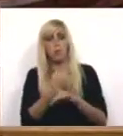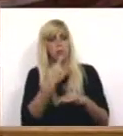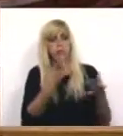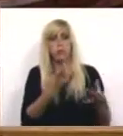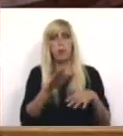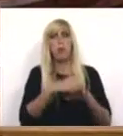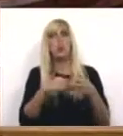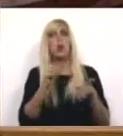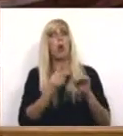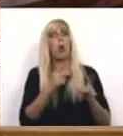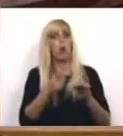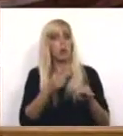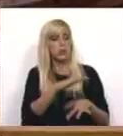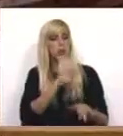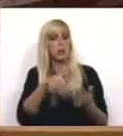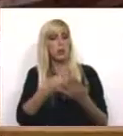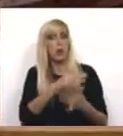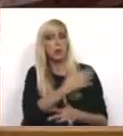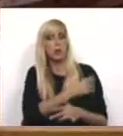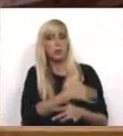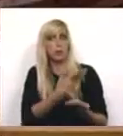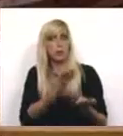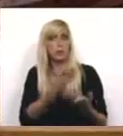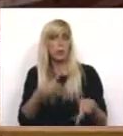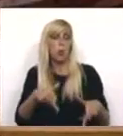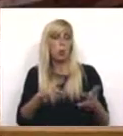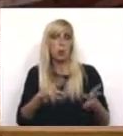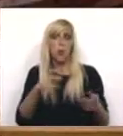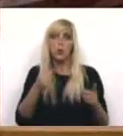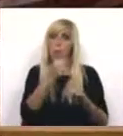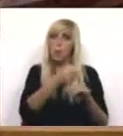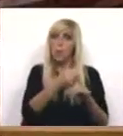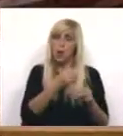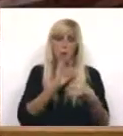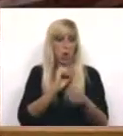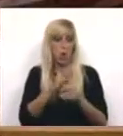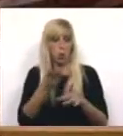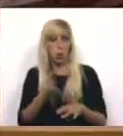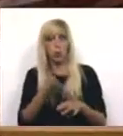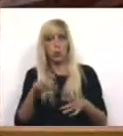que se fez foi fragilizar os meios de combate. Mas há outro elemento para o